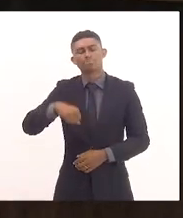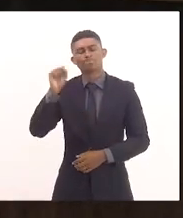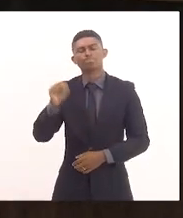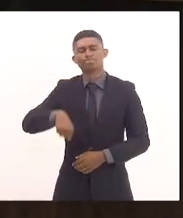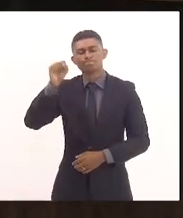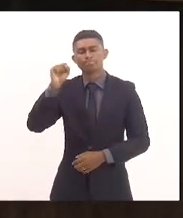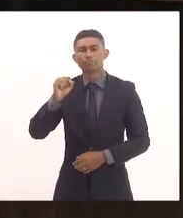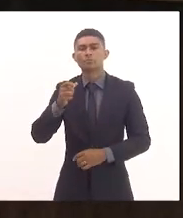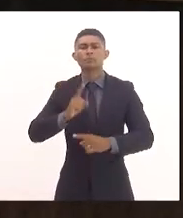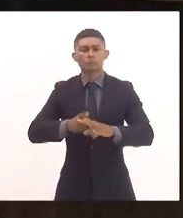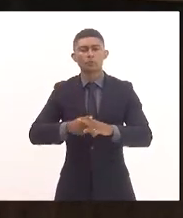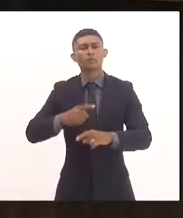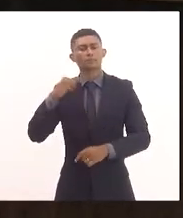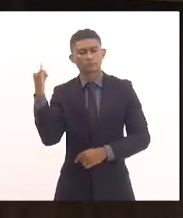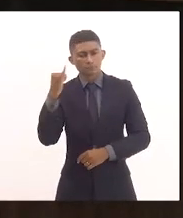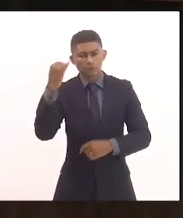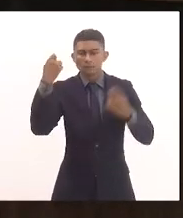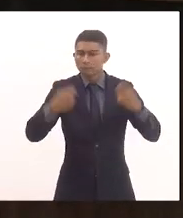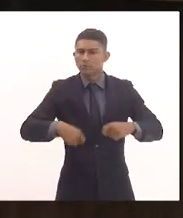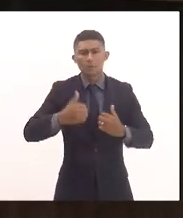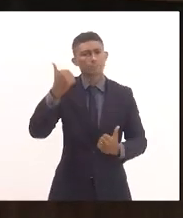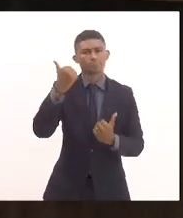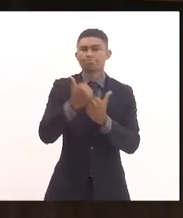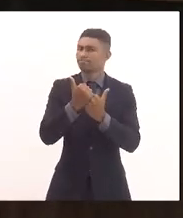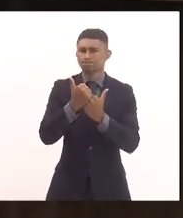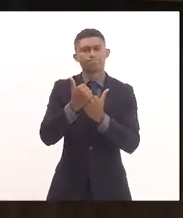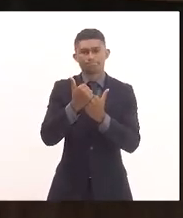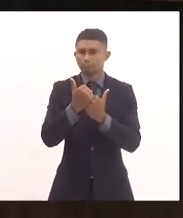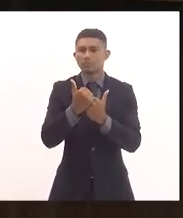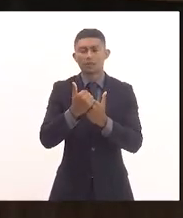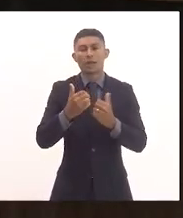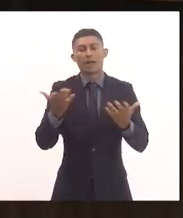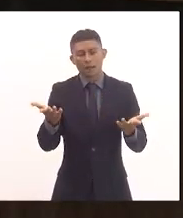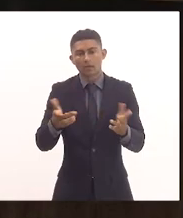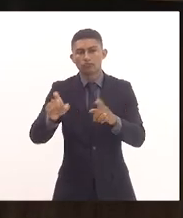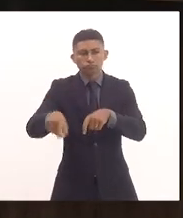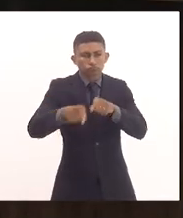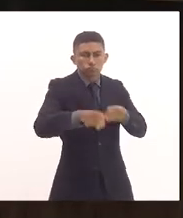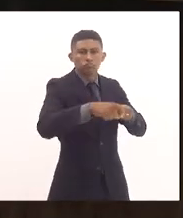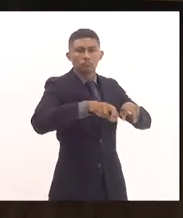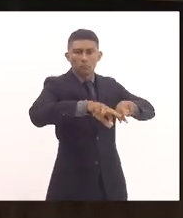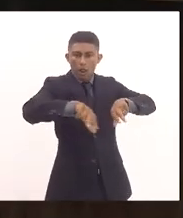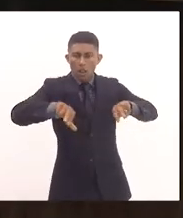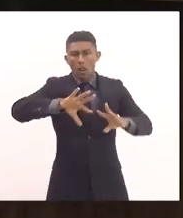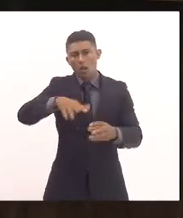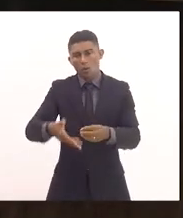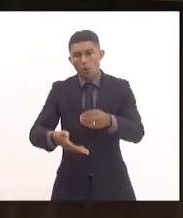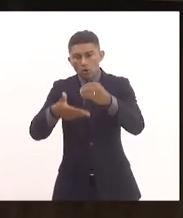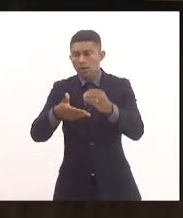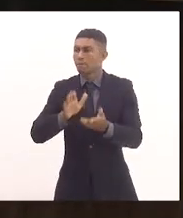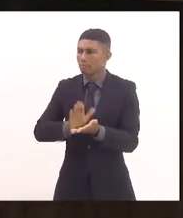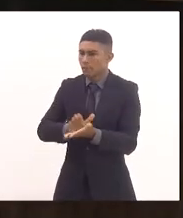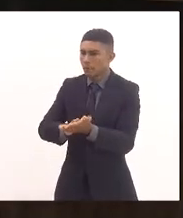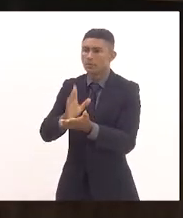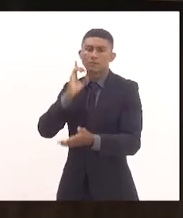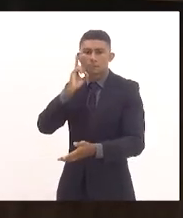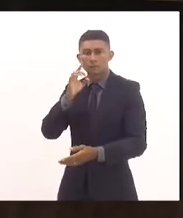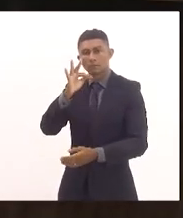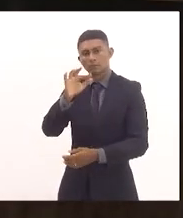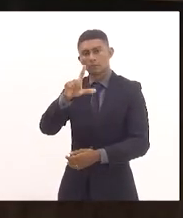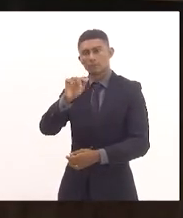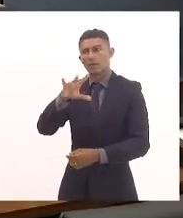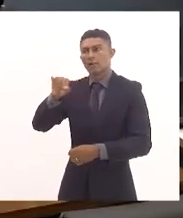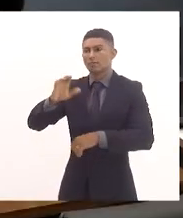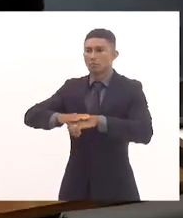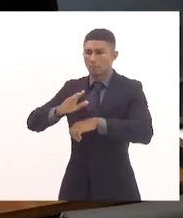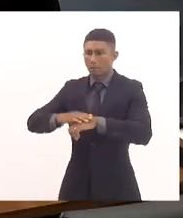tem que mesmo fortalecer a agroecologia. Parabenizo o autor Flávio Serafini pela